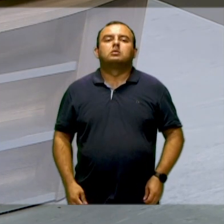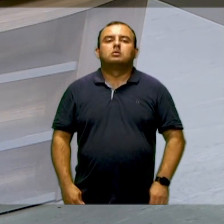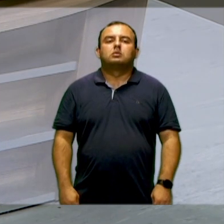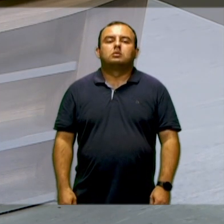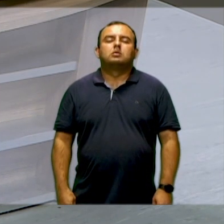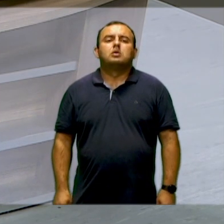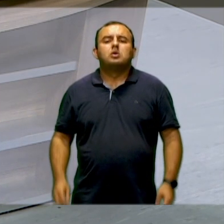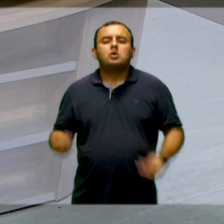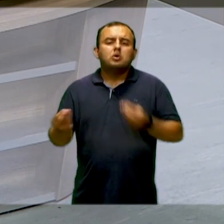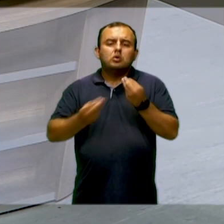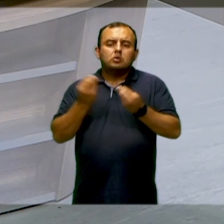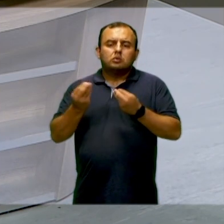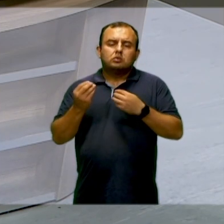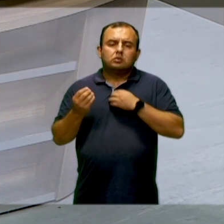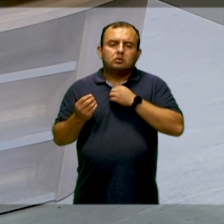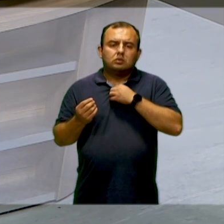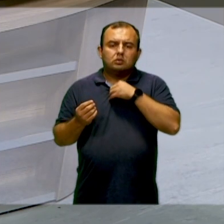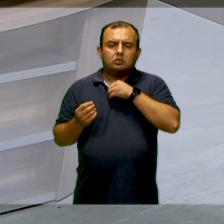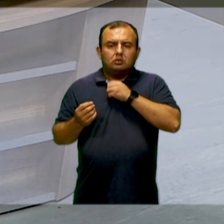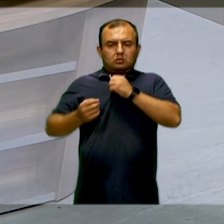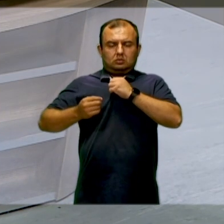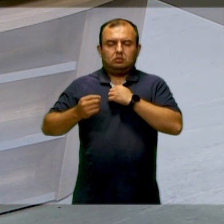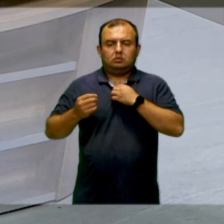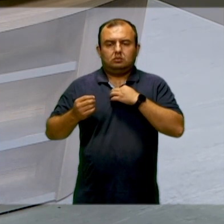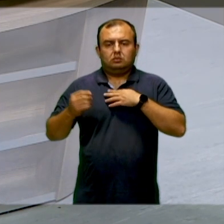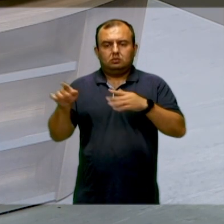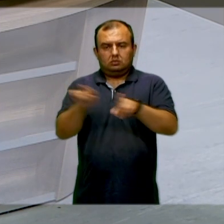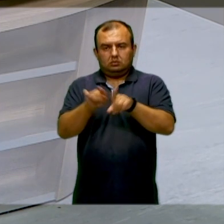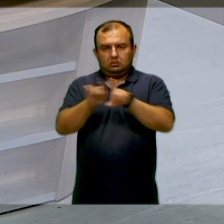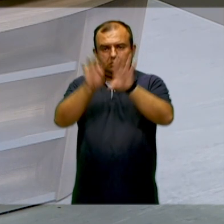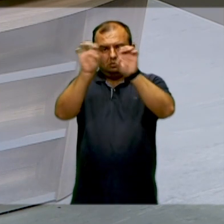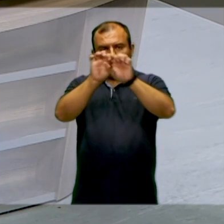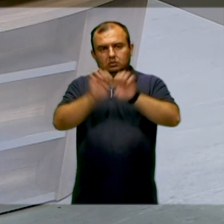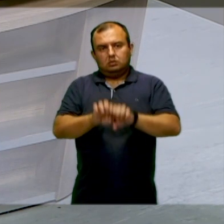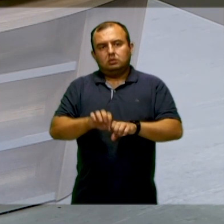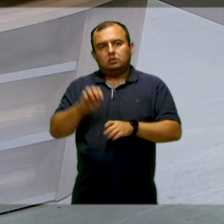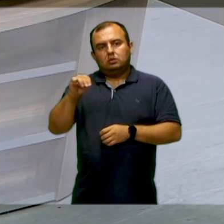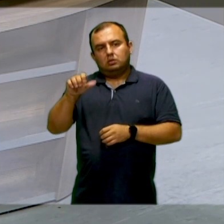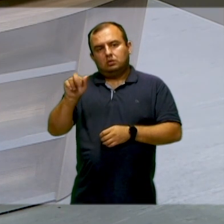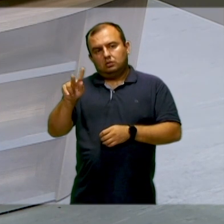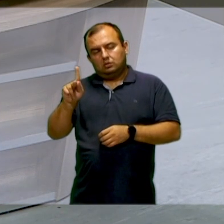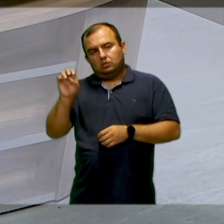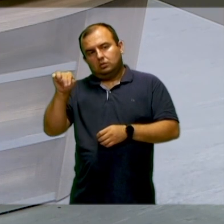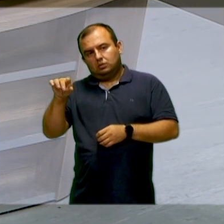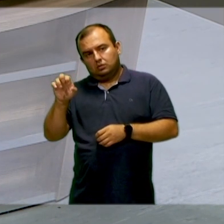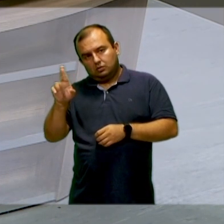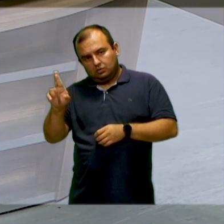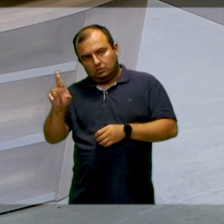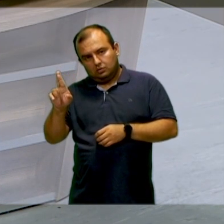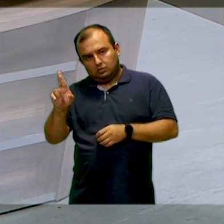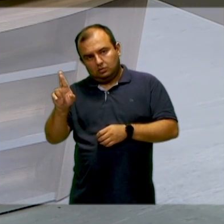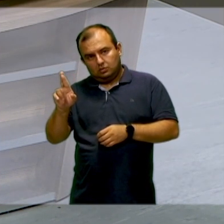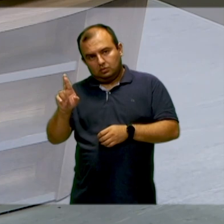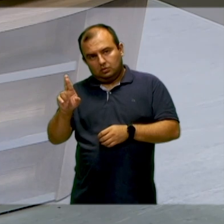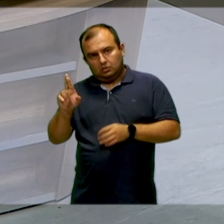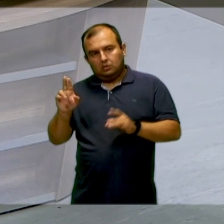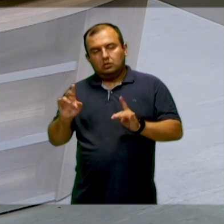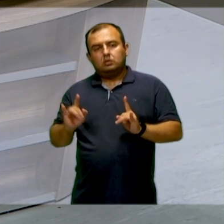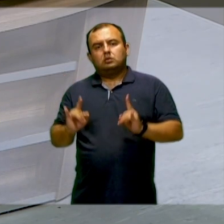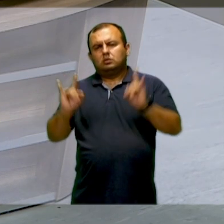E como é que está essa questão também da estrutura, principalmente do Marcos Conder, né? Que é aquele